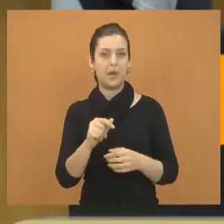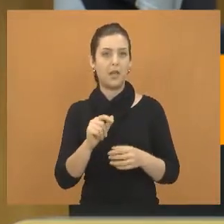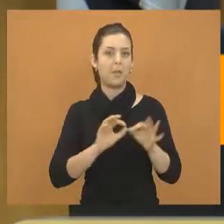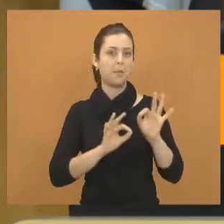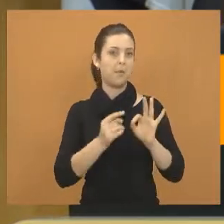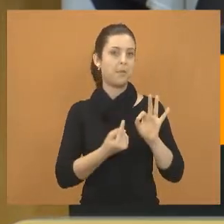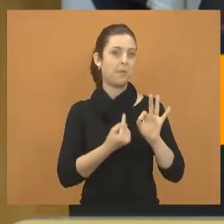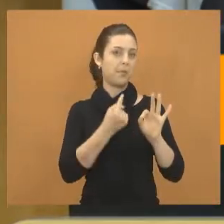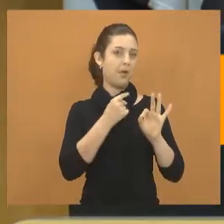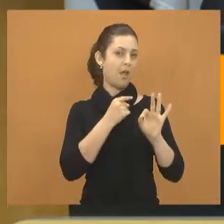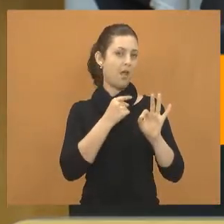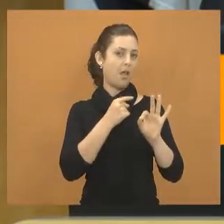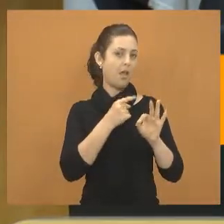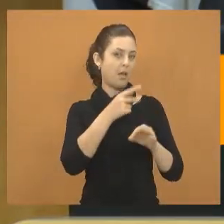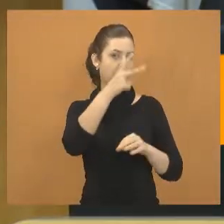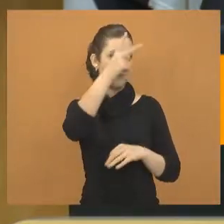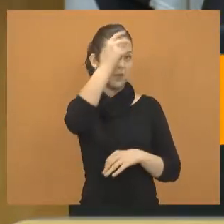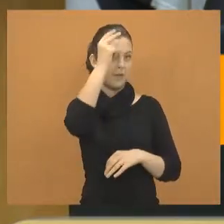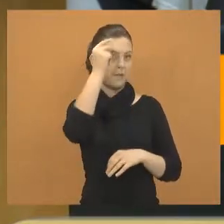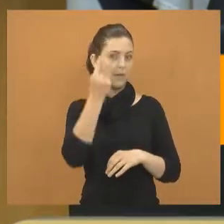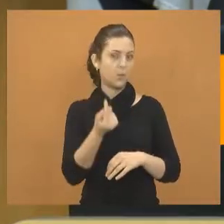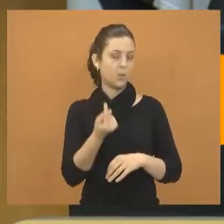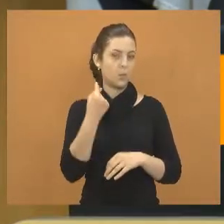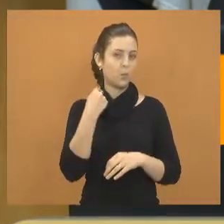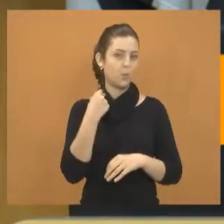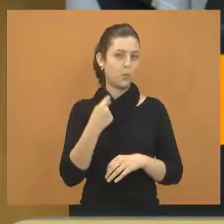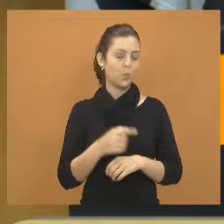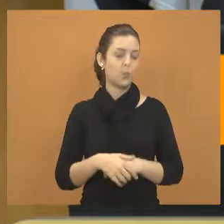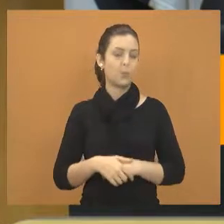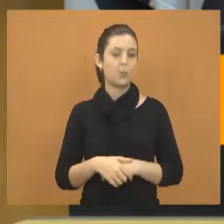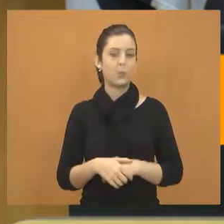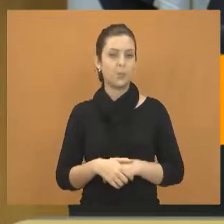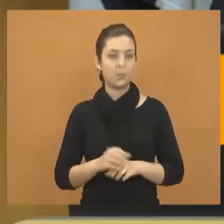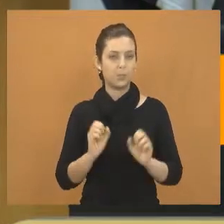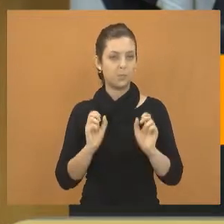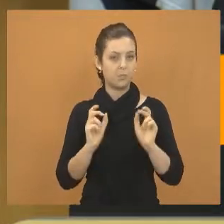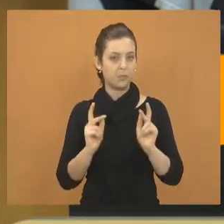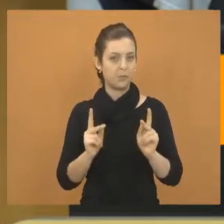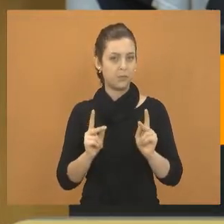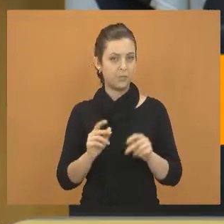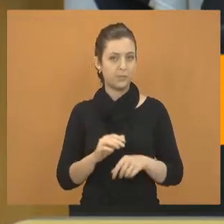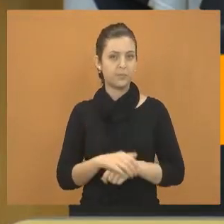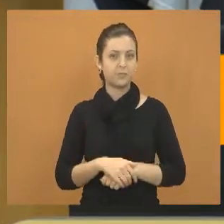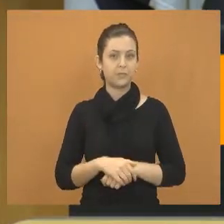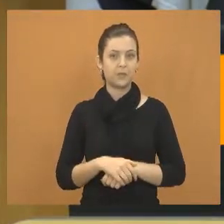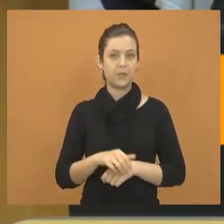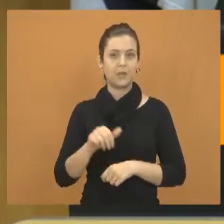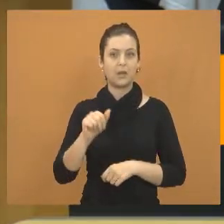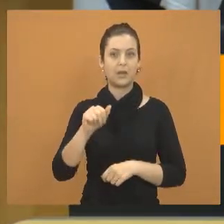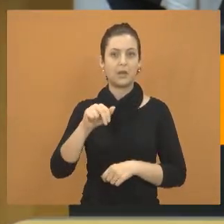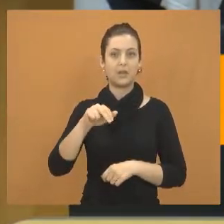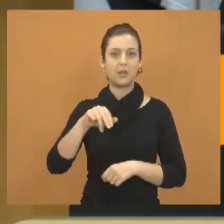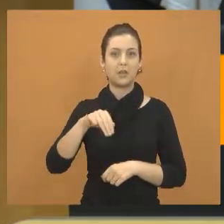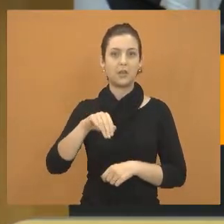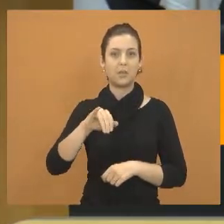foi designado pelo prefeito anterior, tá? No caso, o senhor Hamilton,